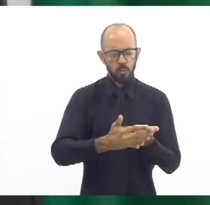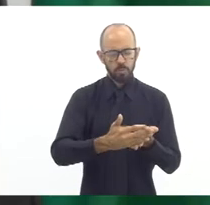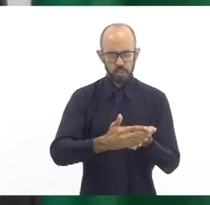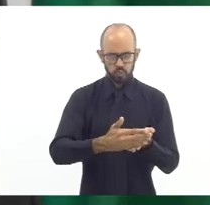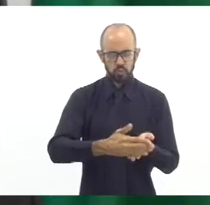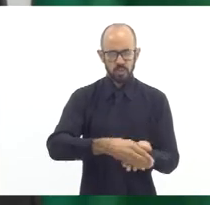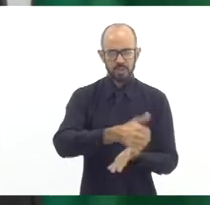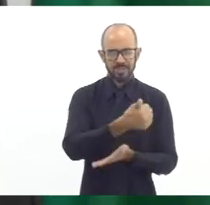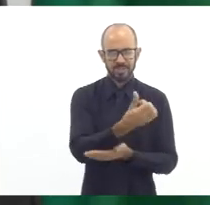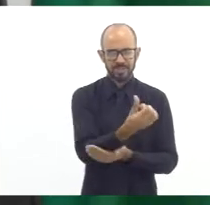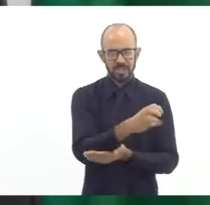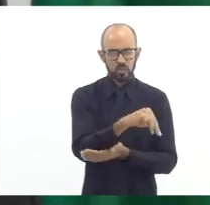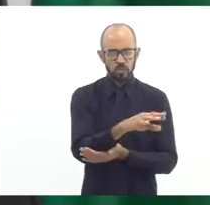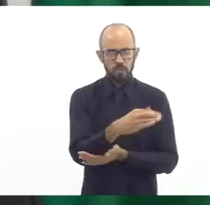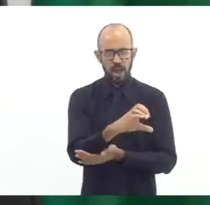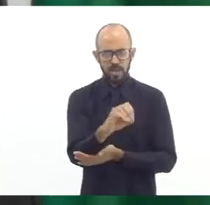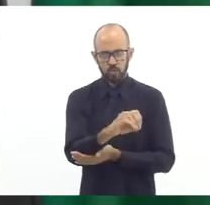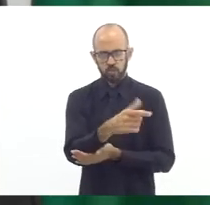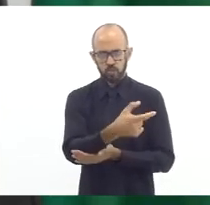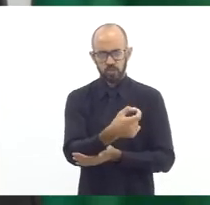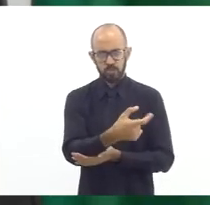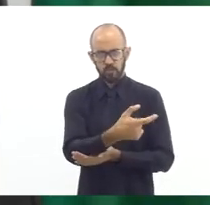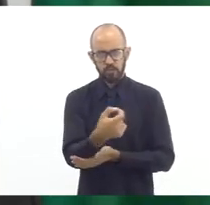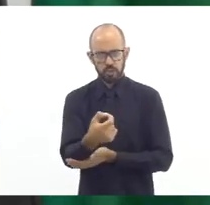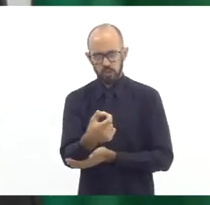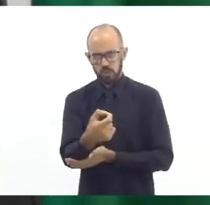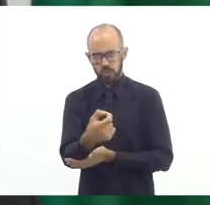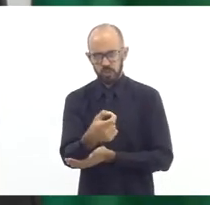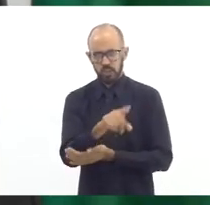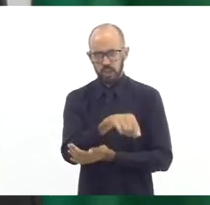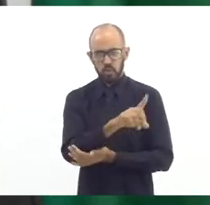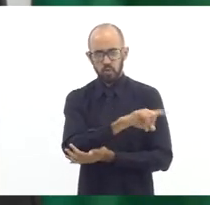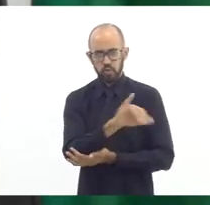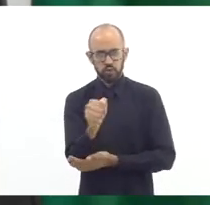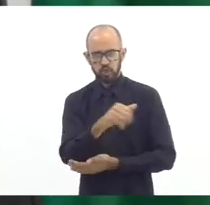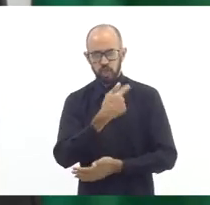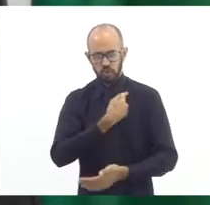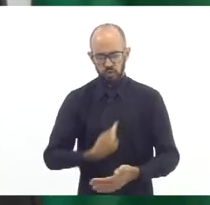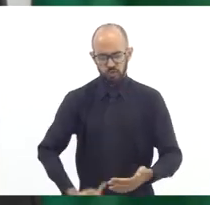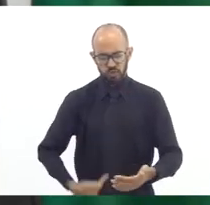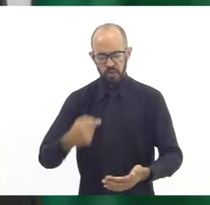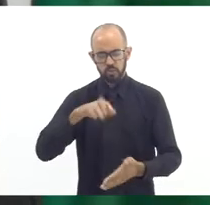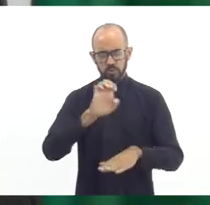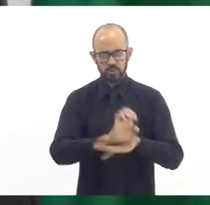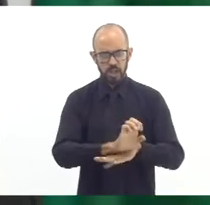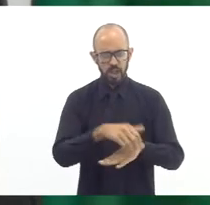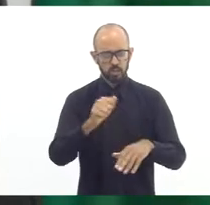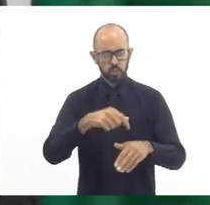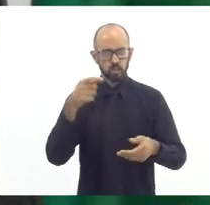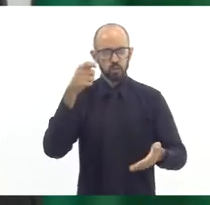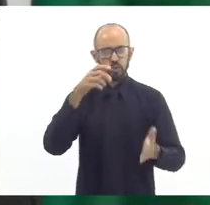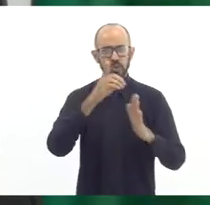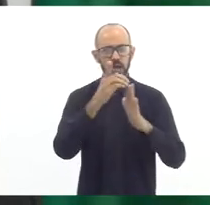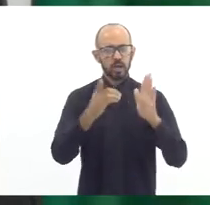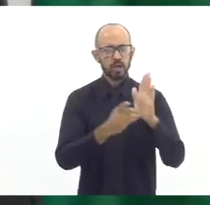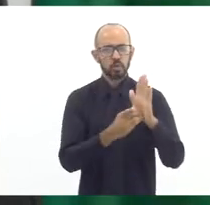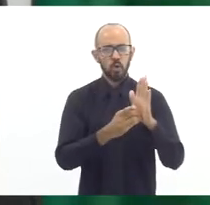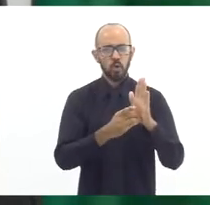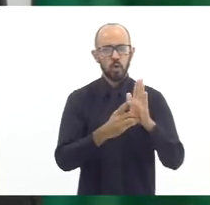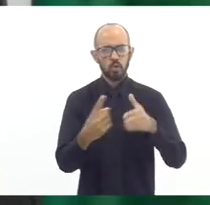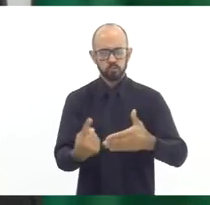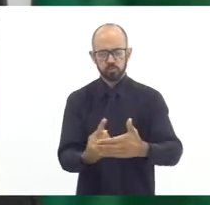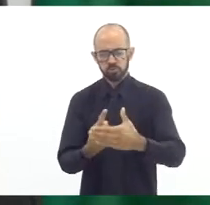16 de março de 2020, que foi a data que o governo do Estado decretou o isolamento social, tá?